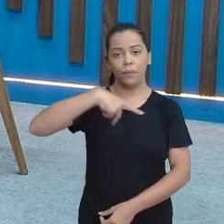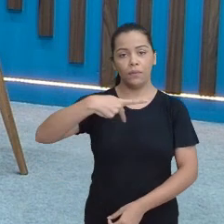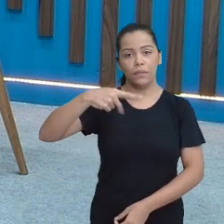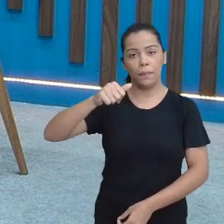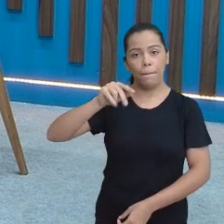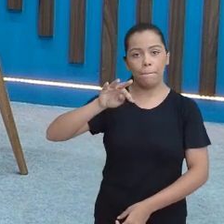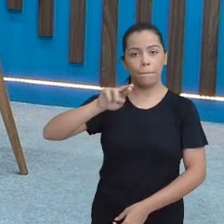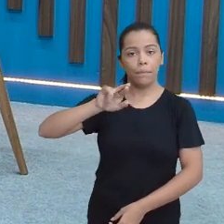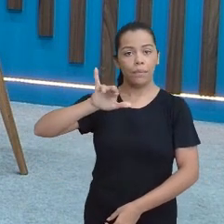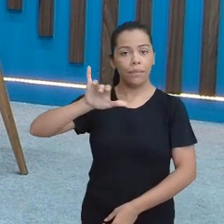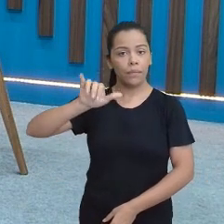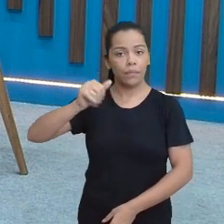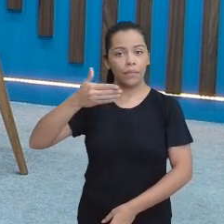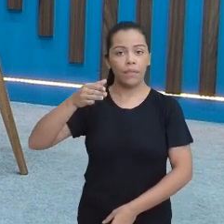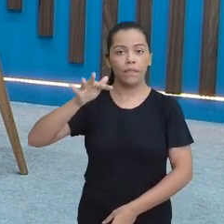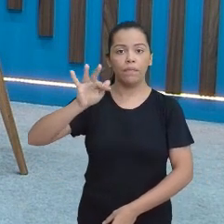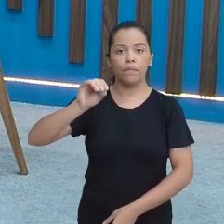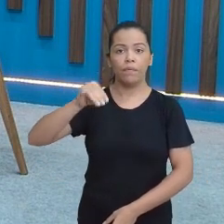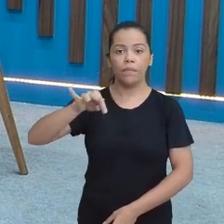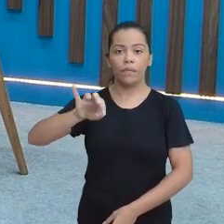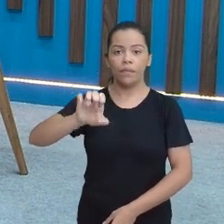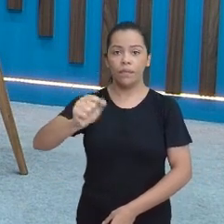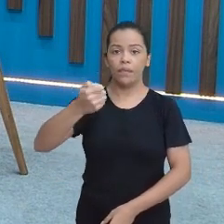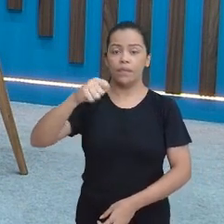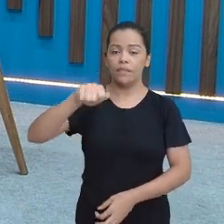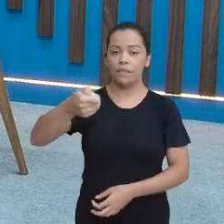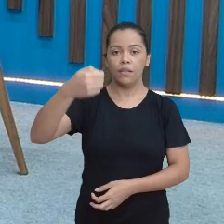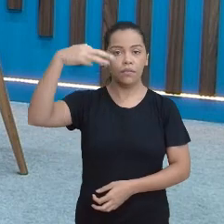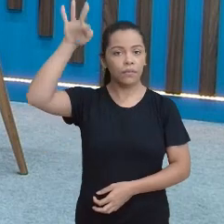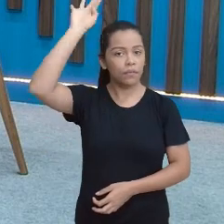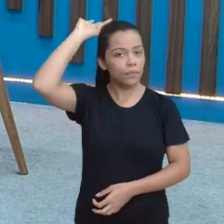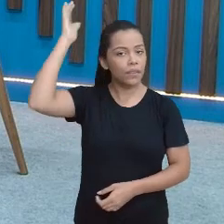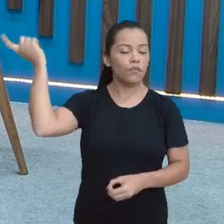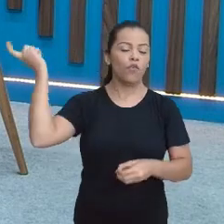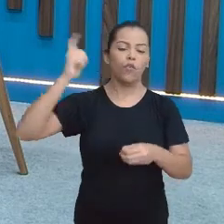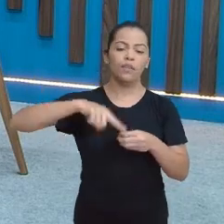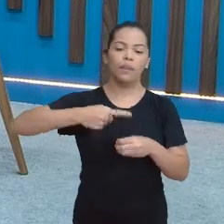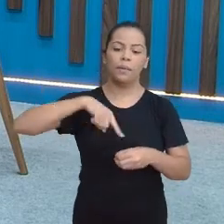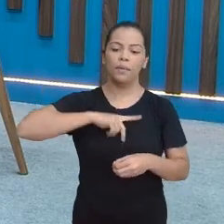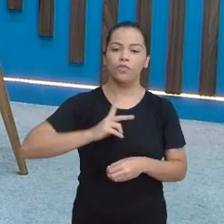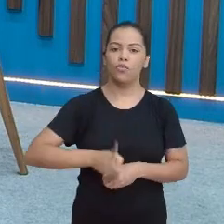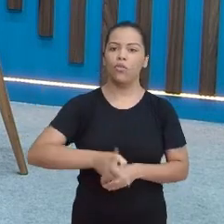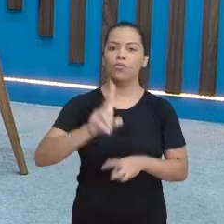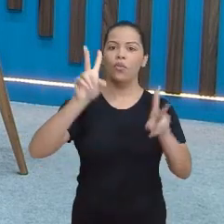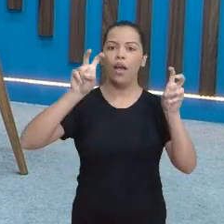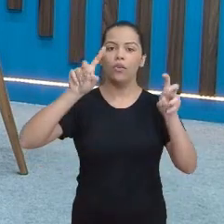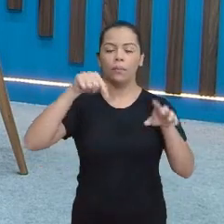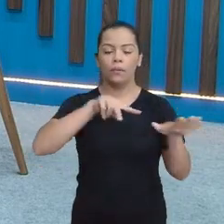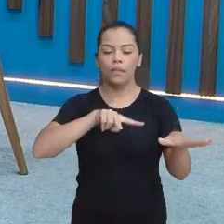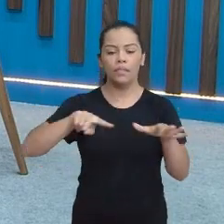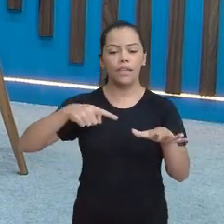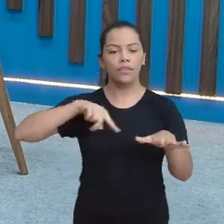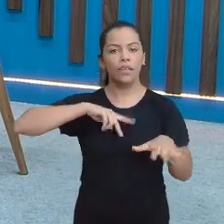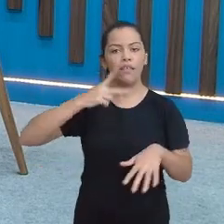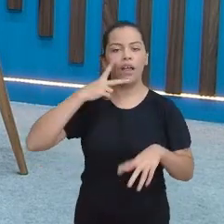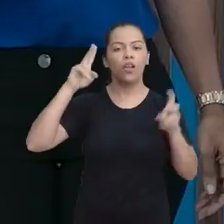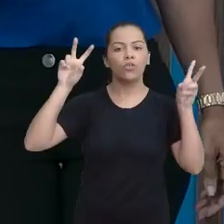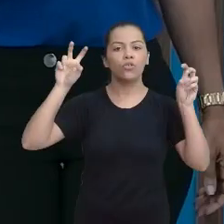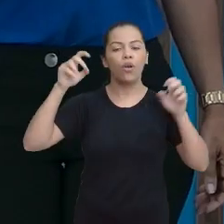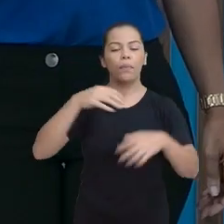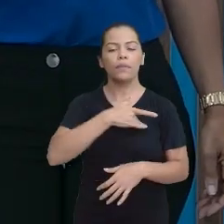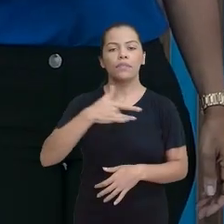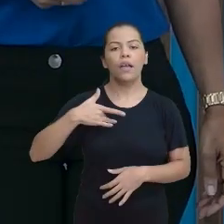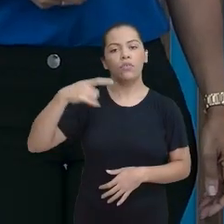sou a professora Patrícia Fontes. Estou de volta para continuarmos a nossa temática da semana. Nós estamos falando de saúde